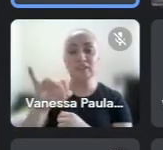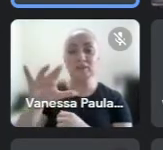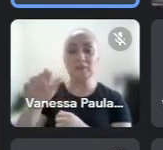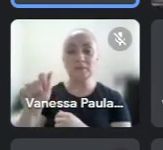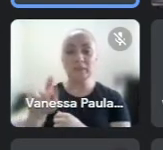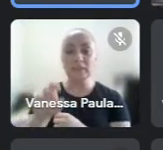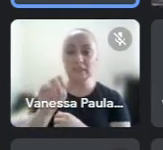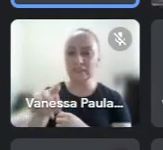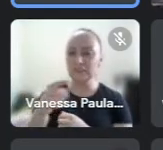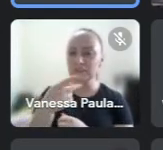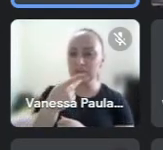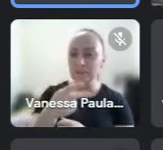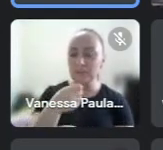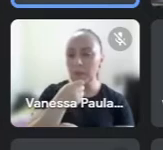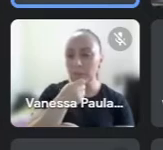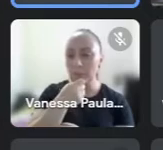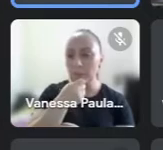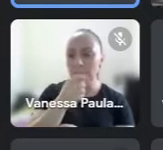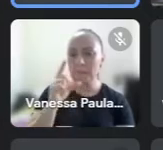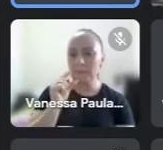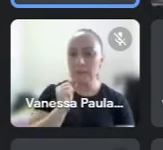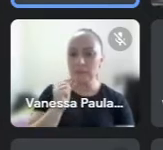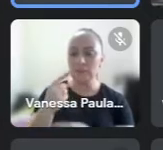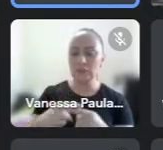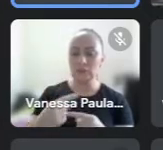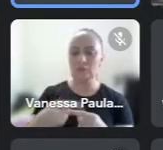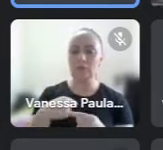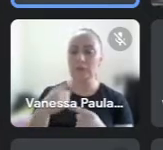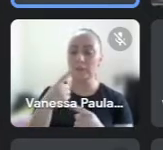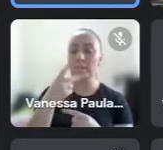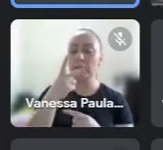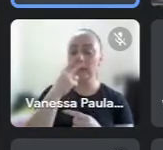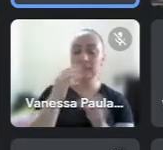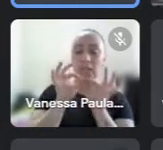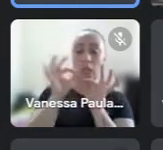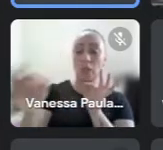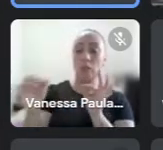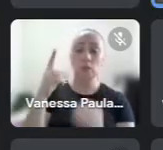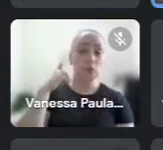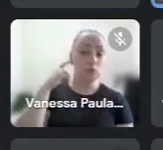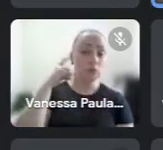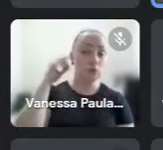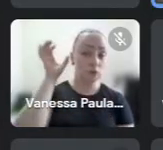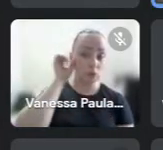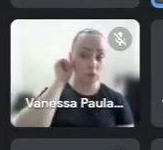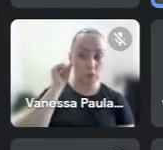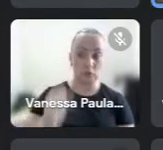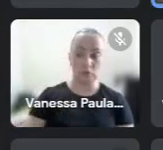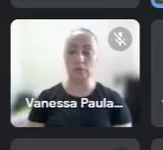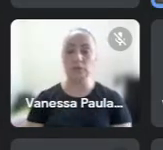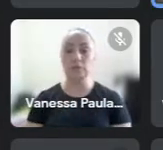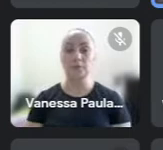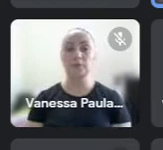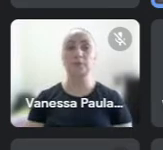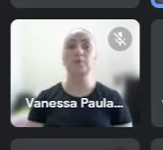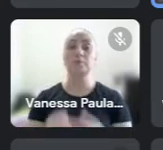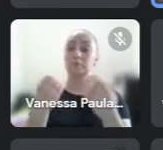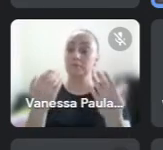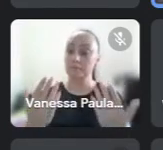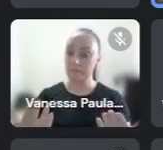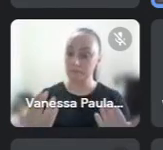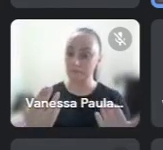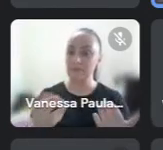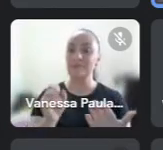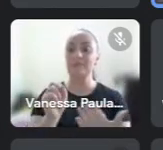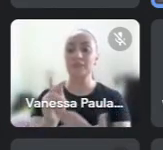falar bem pertinho do microfone, porque está um pouquinho longe. Está um pouquinho longe? Beleza, então, tá.